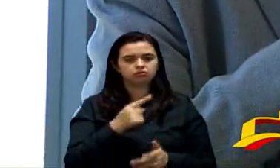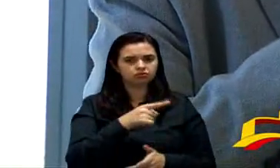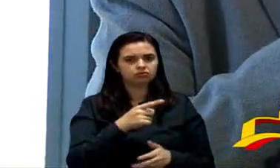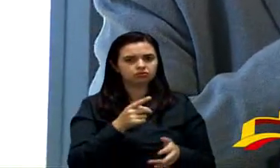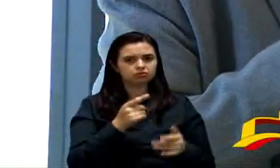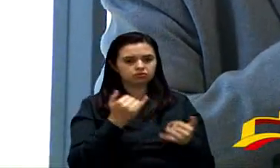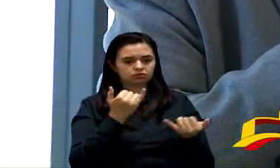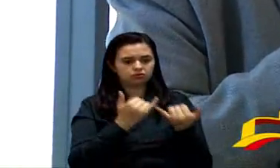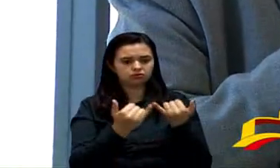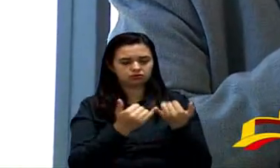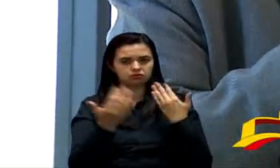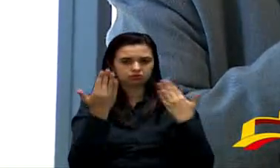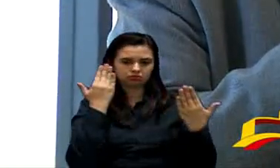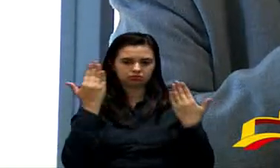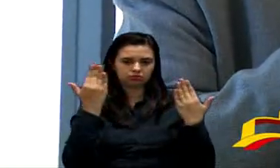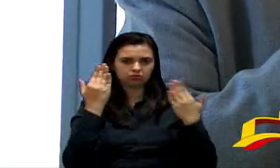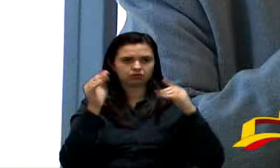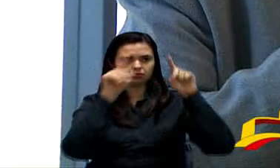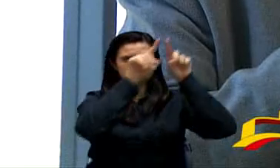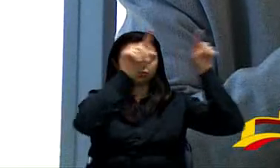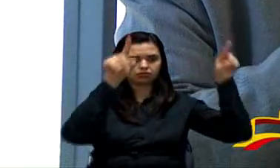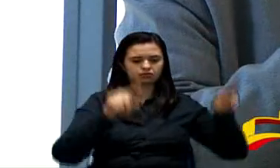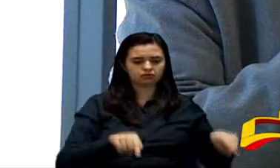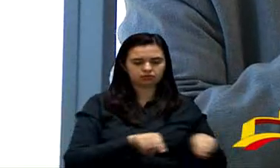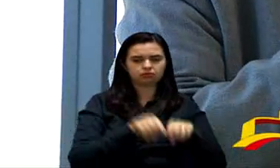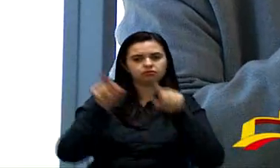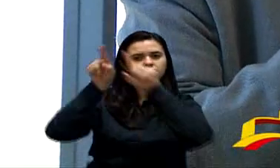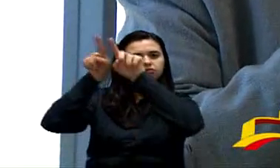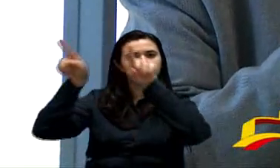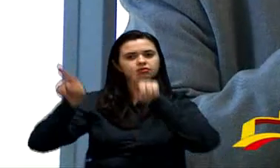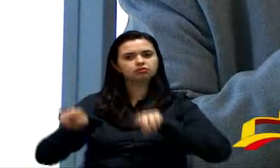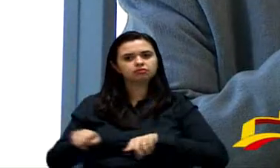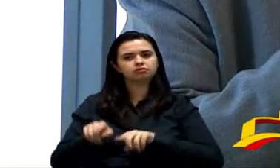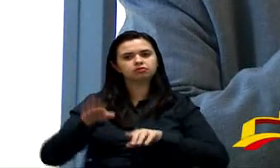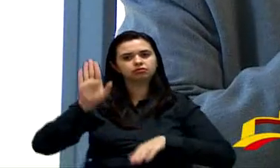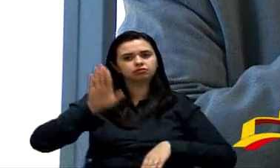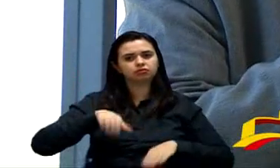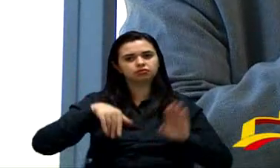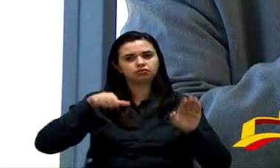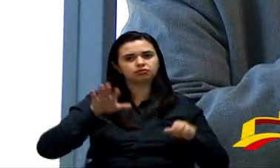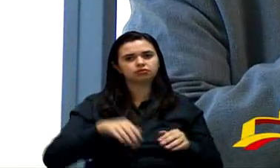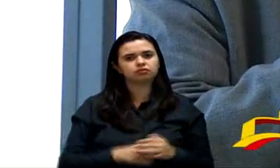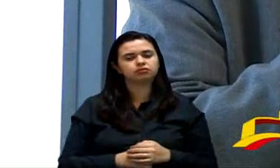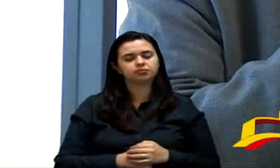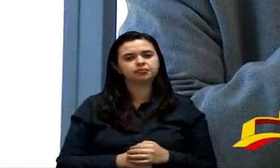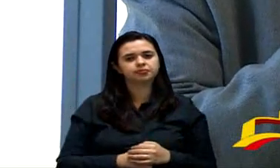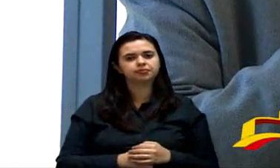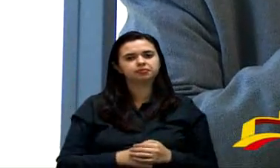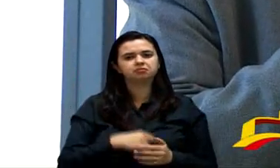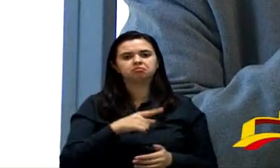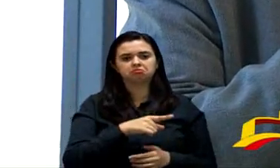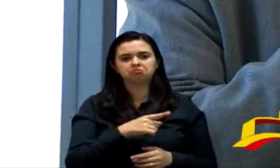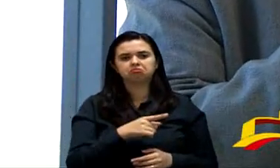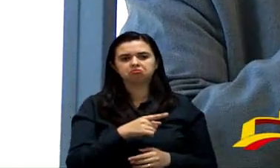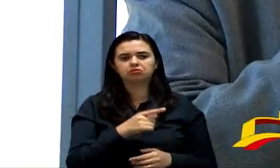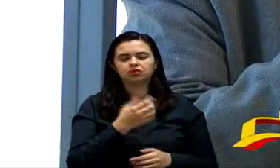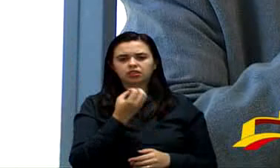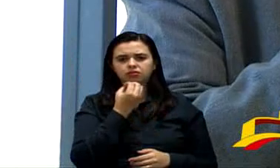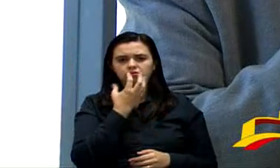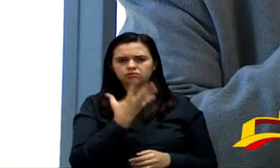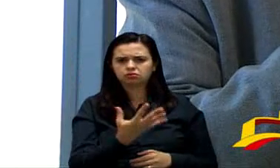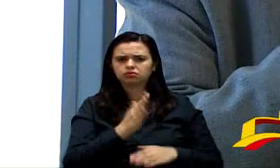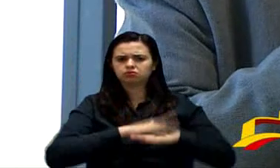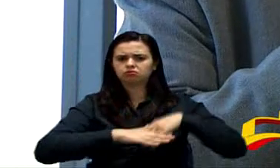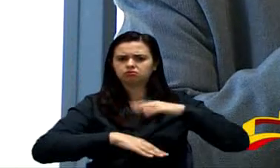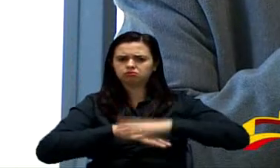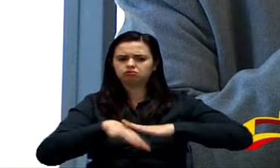comparativos também de pintura, tratando dessa questão da classe trabalhadora. Enfim, é um artista